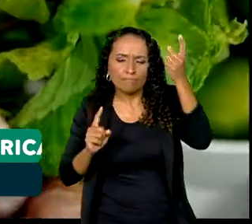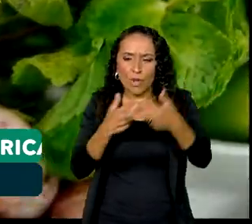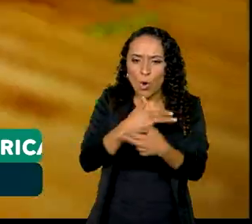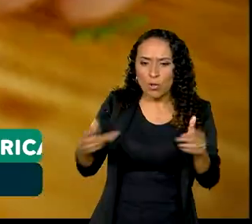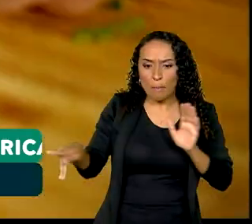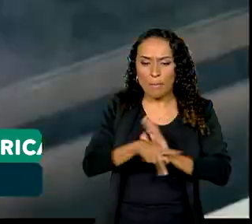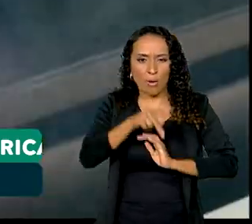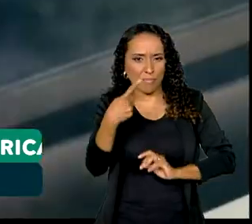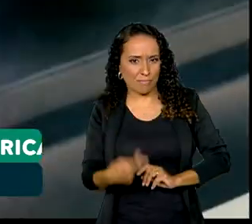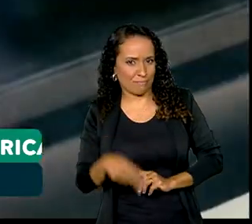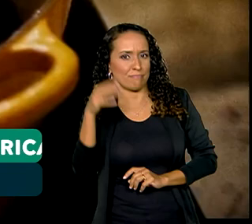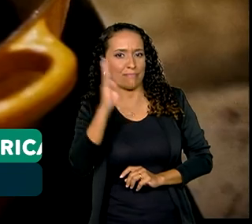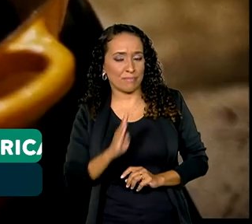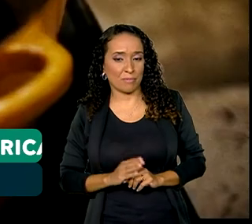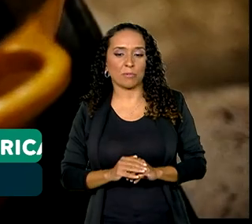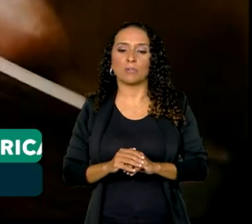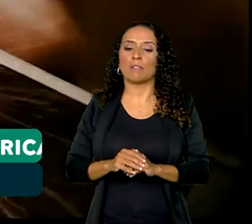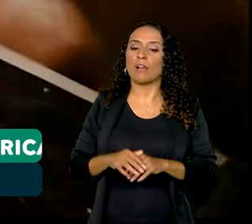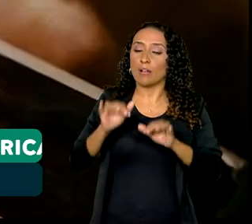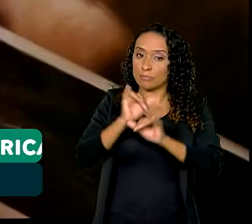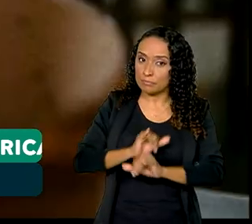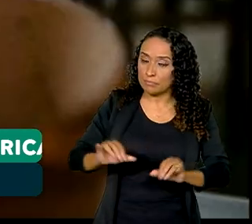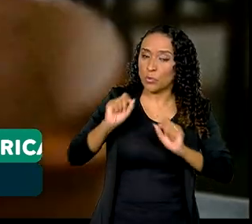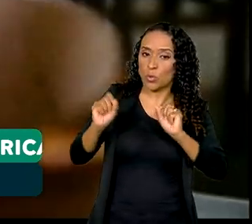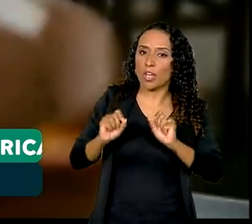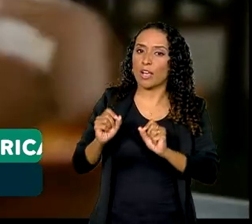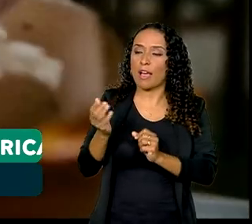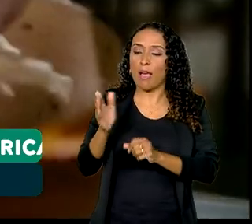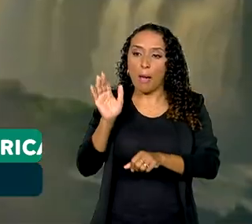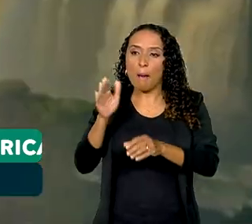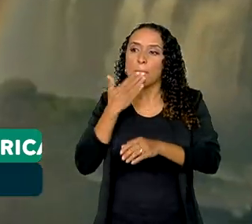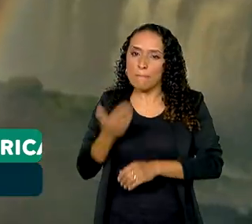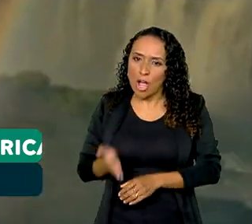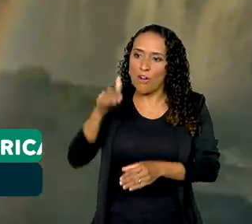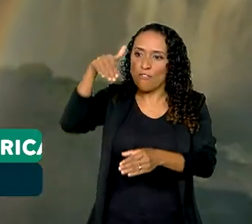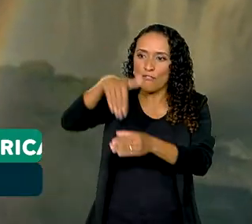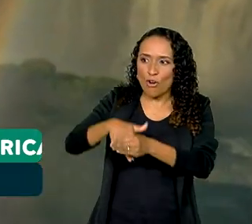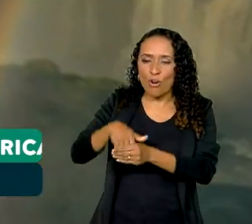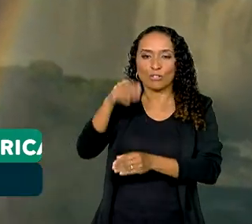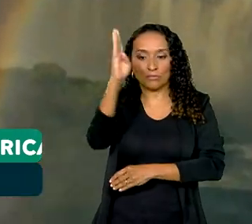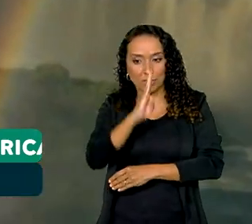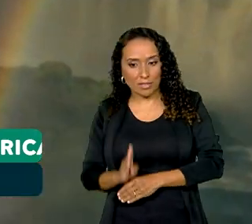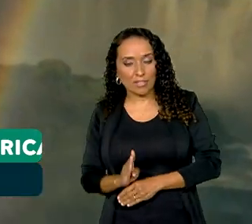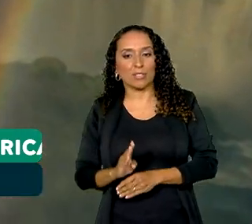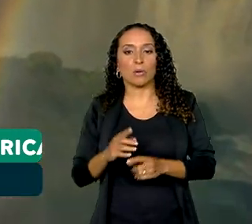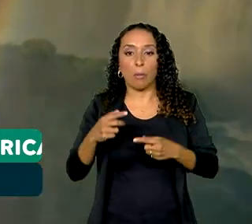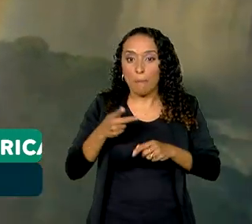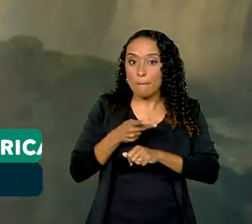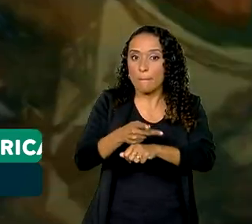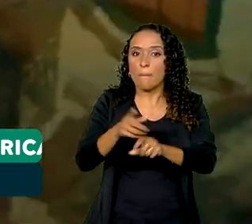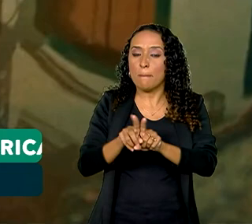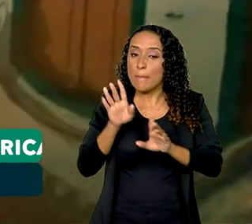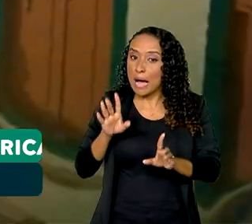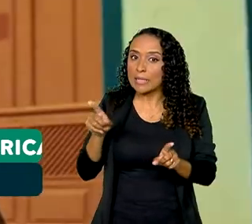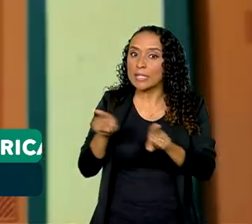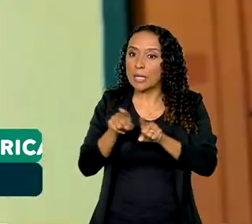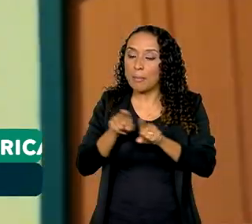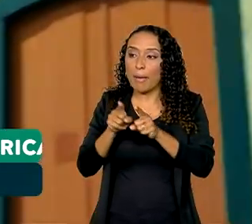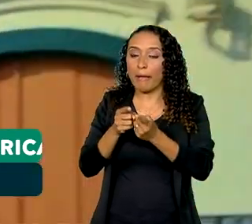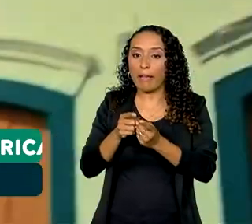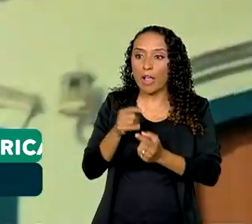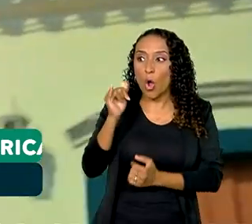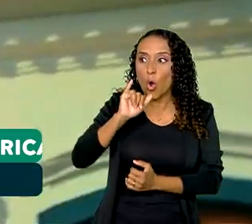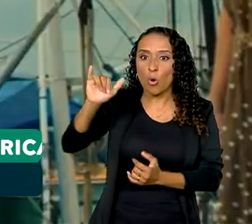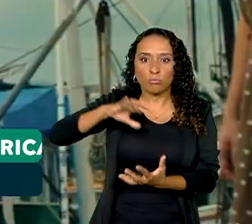nativos a campanha da imatur busca o voto dos brasileiros na premiação mas também Mira estrangeiros que